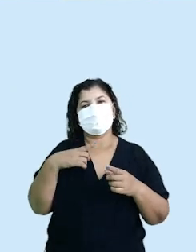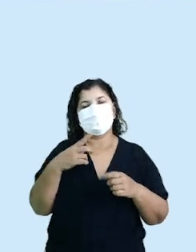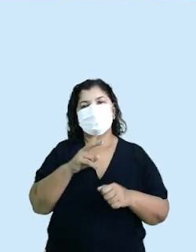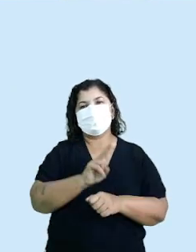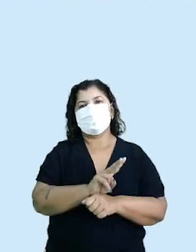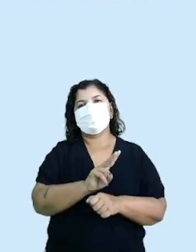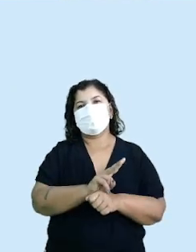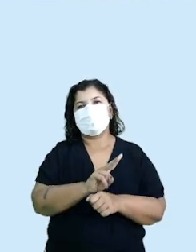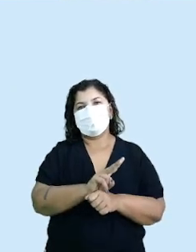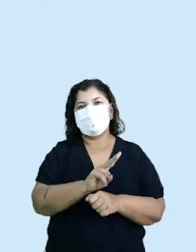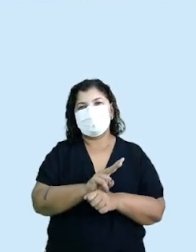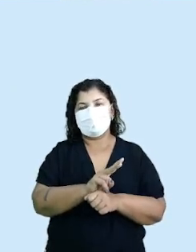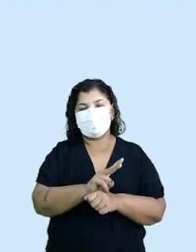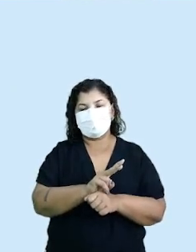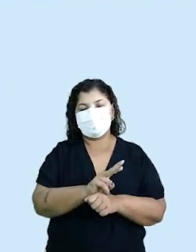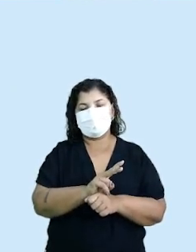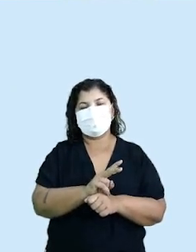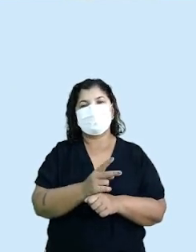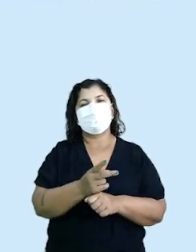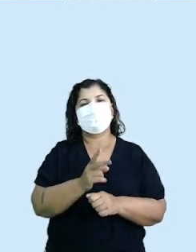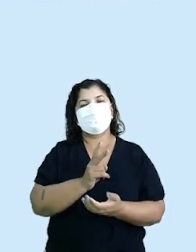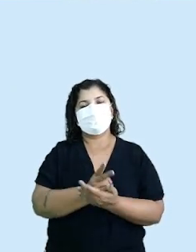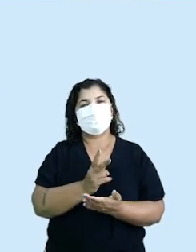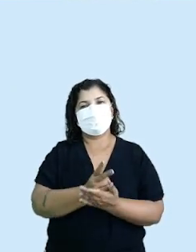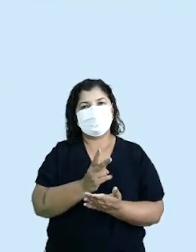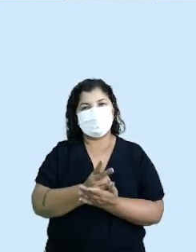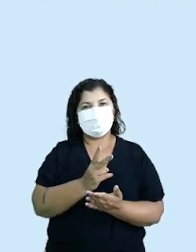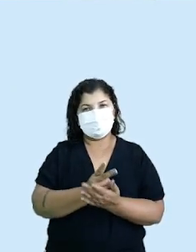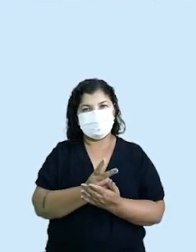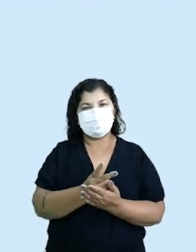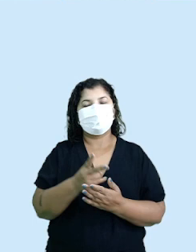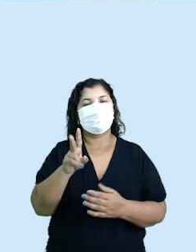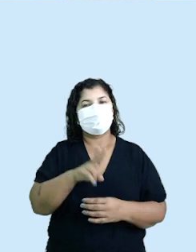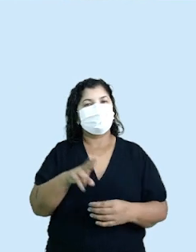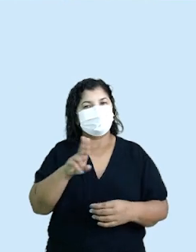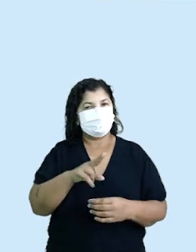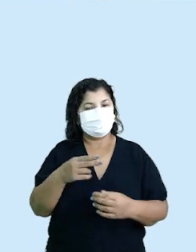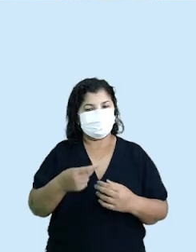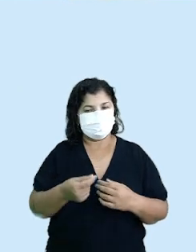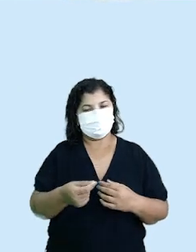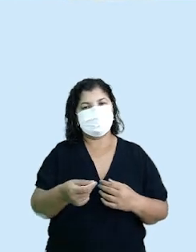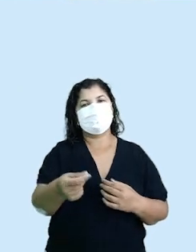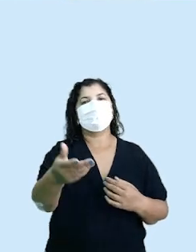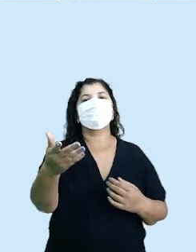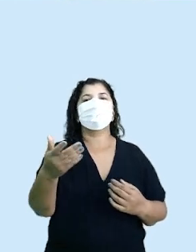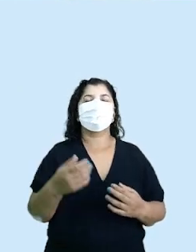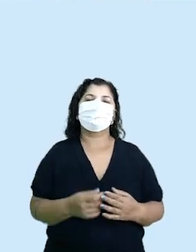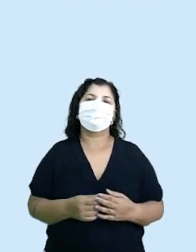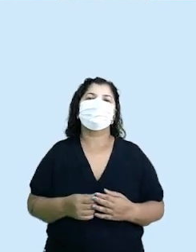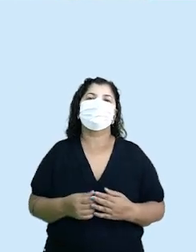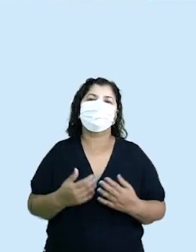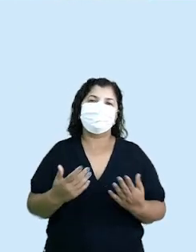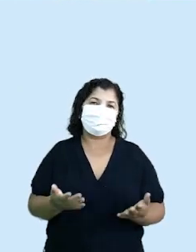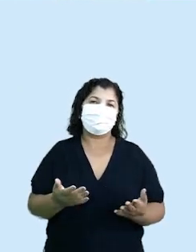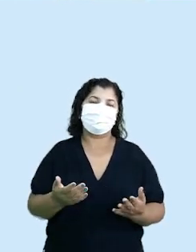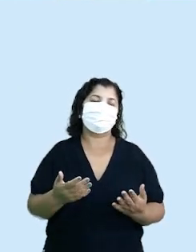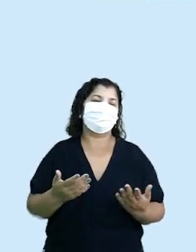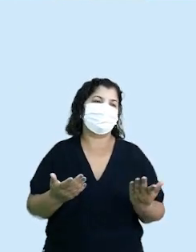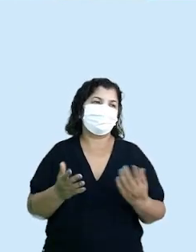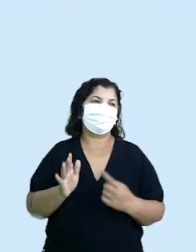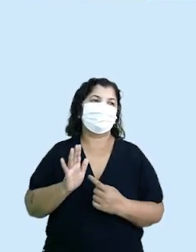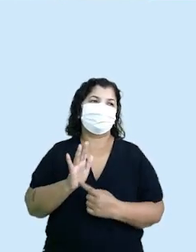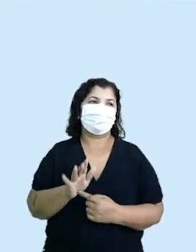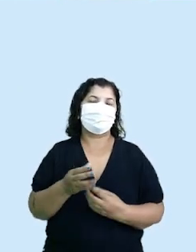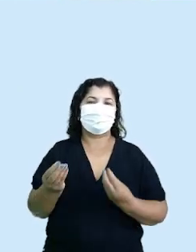serve para aumentar a voltagem, serve para manter o equipamento funcionando por mais tempo. Então, tudo isso são formas